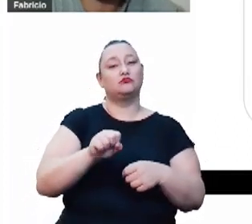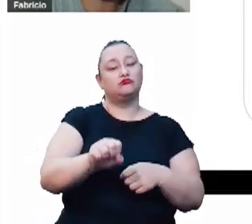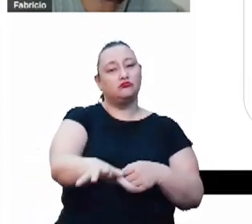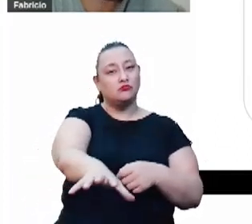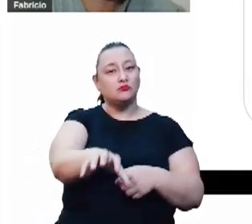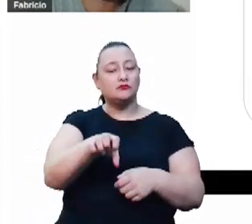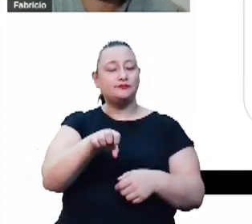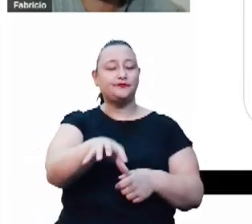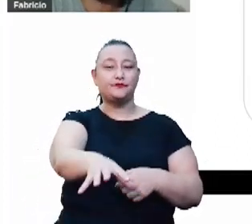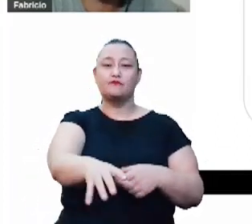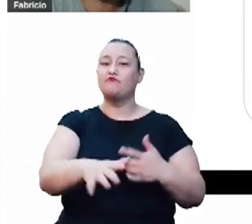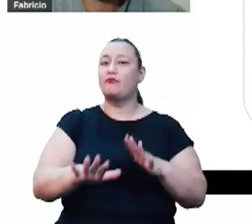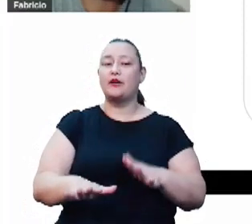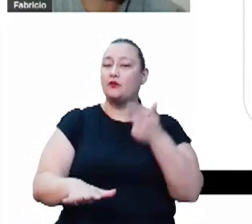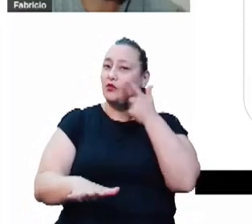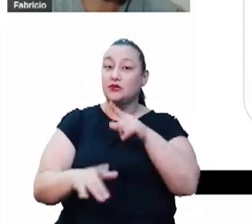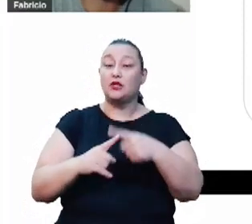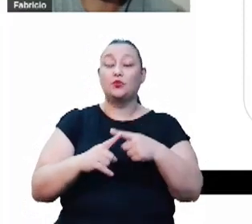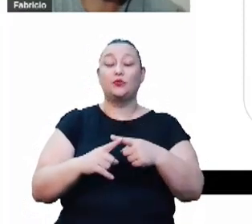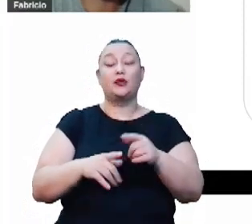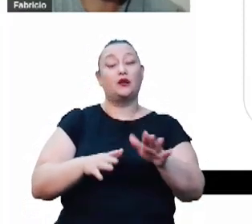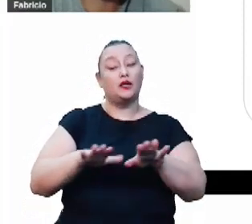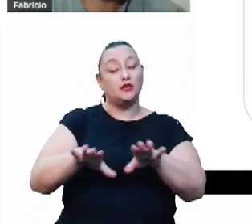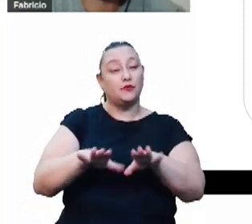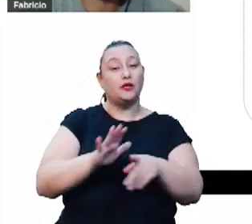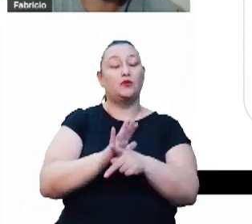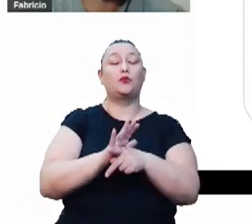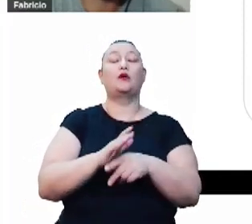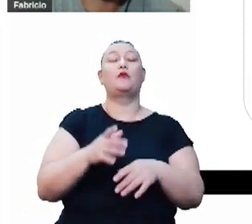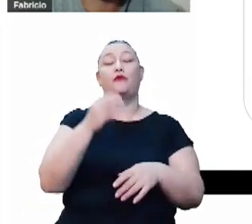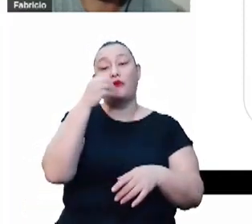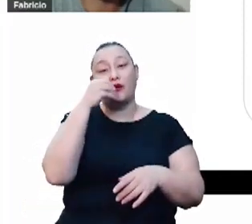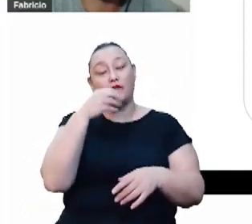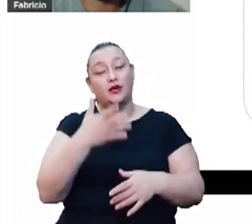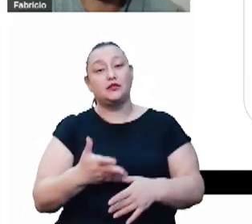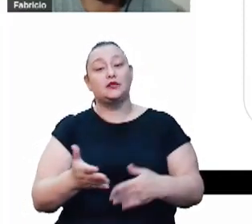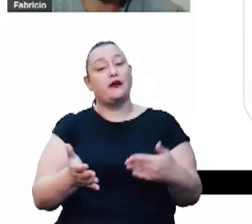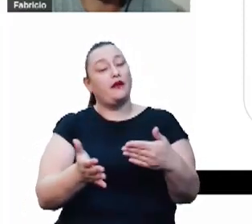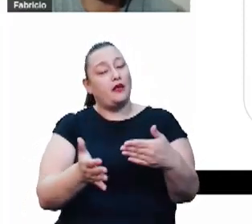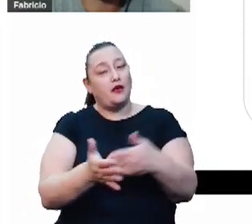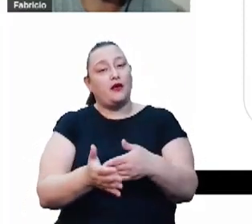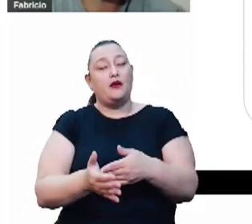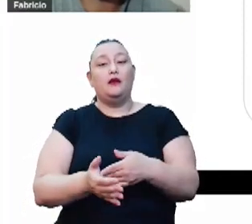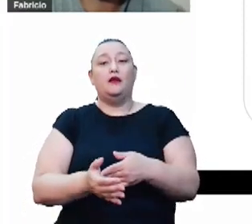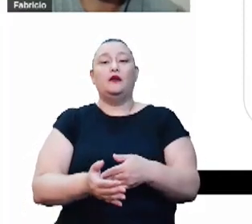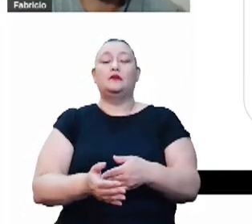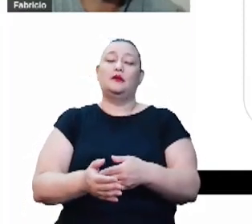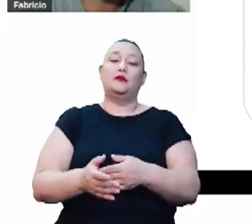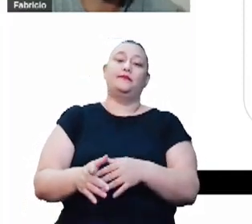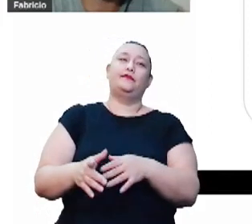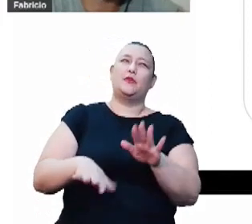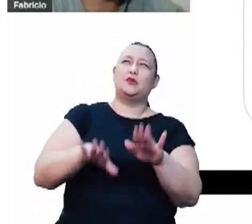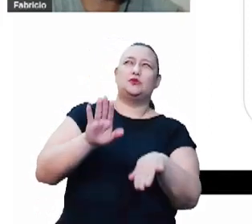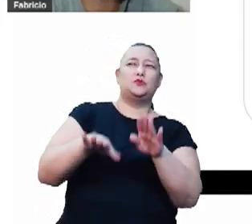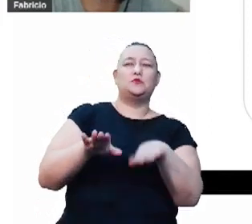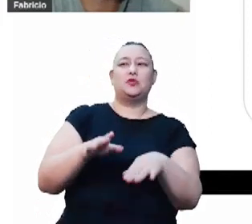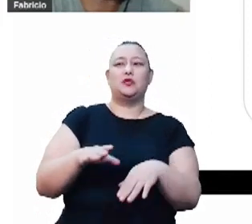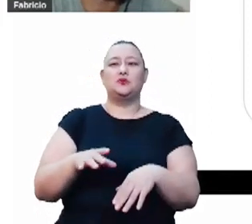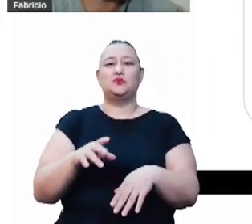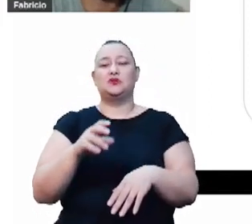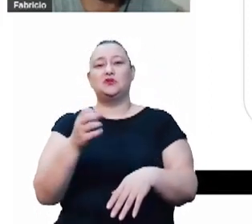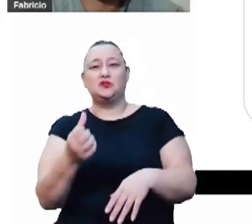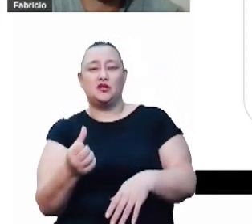movimento, mas não consegue, então dá uma fraqueza transitória. Essa fraqueza, ela costuma durar no máximo em torno